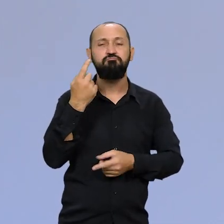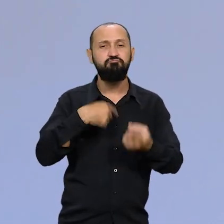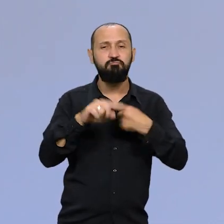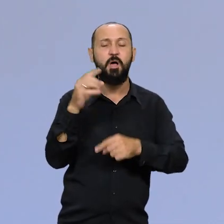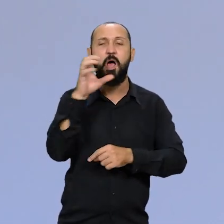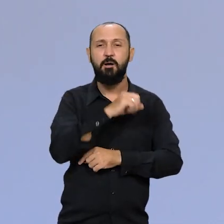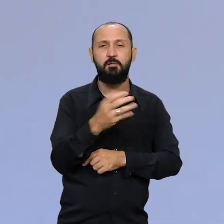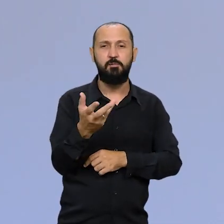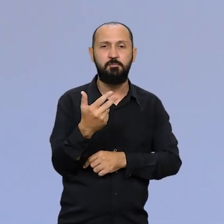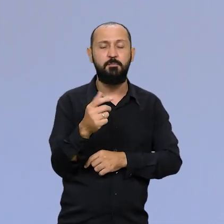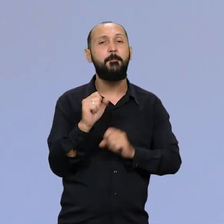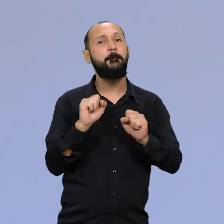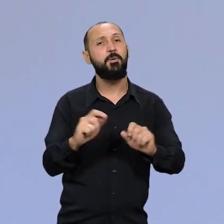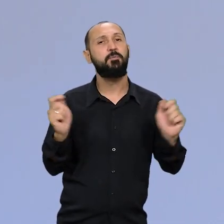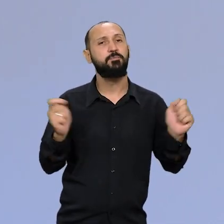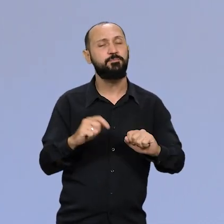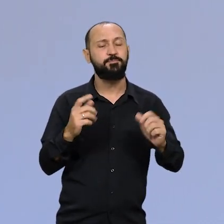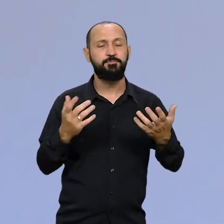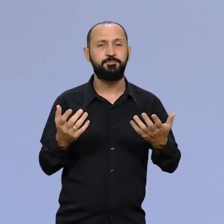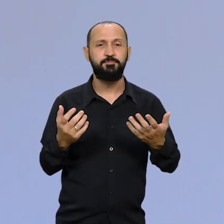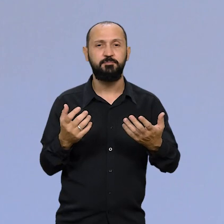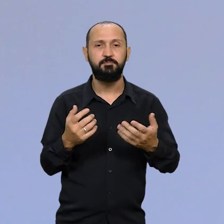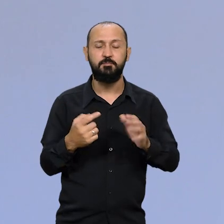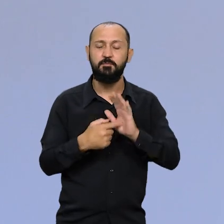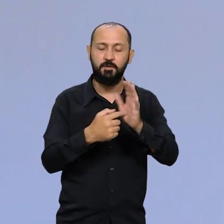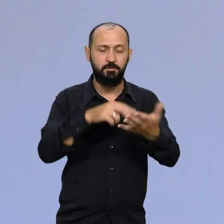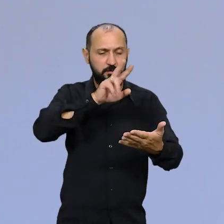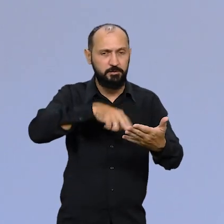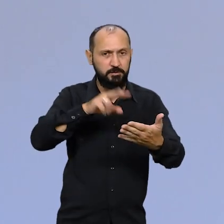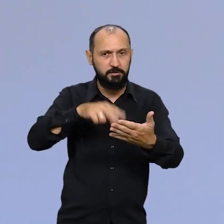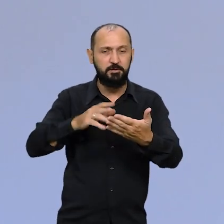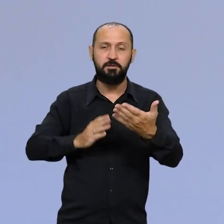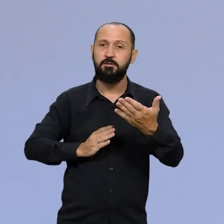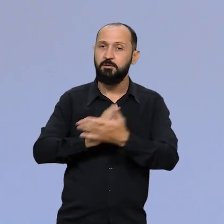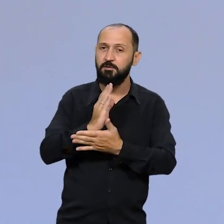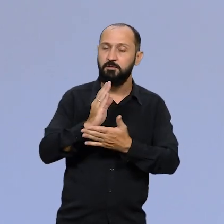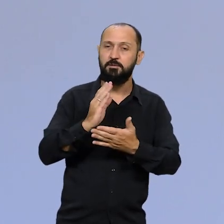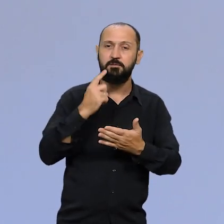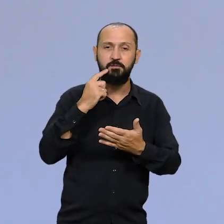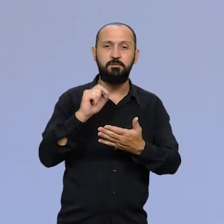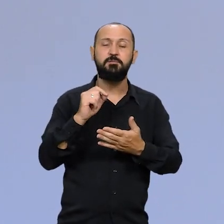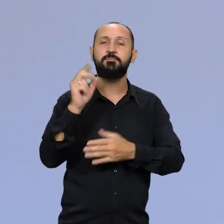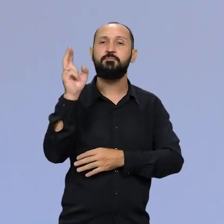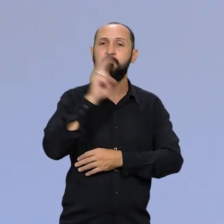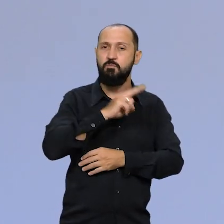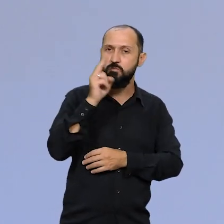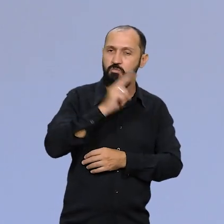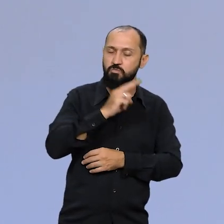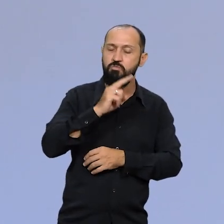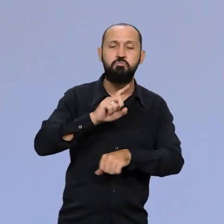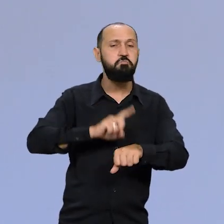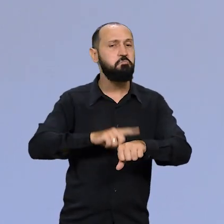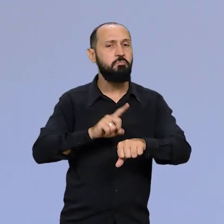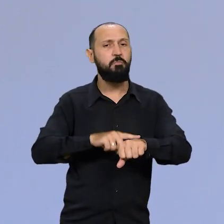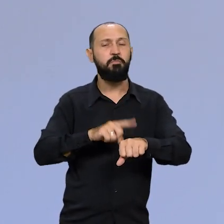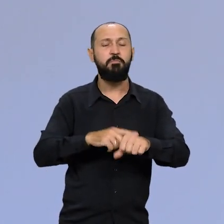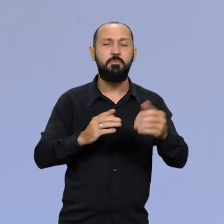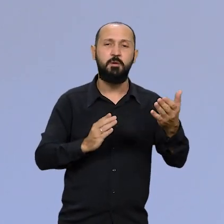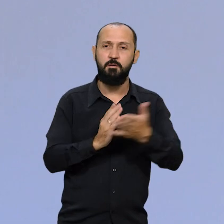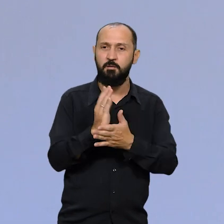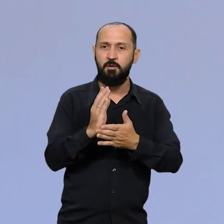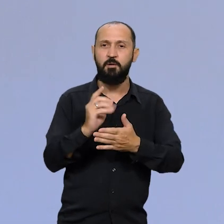Deputados e passa agora a sua tramitação ao Senado Federal e vai depois para o presidente da República. Acredito que corre